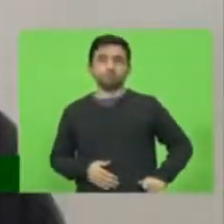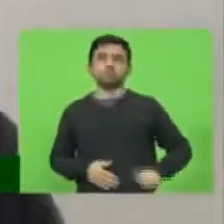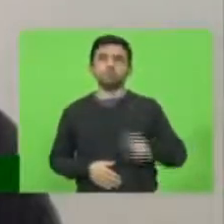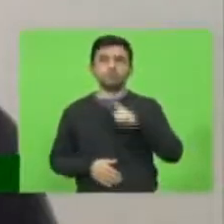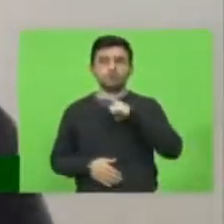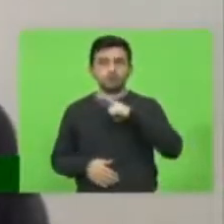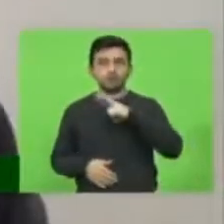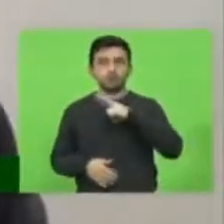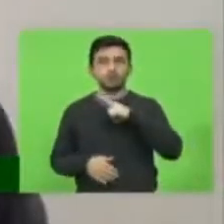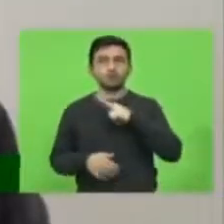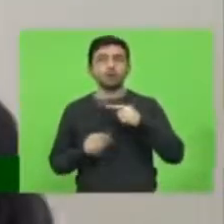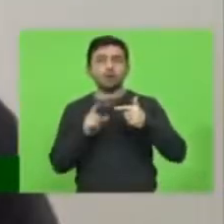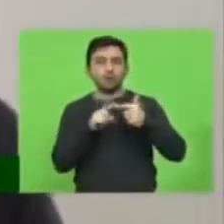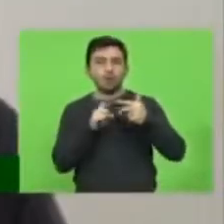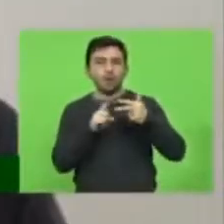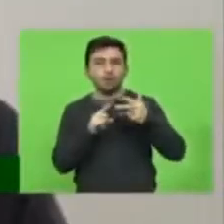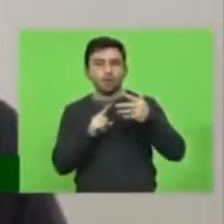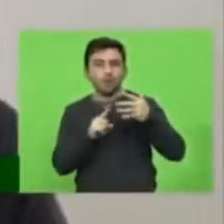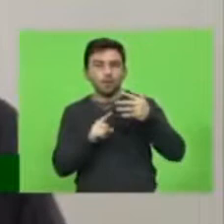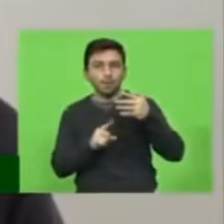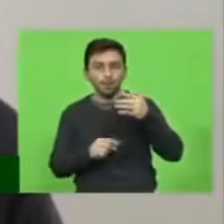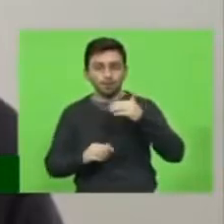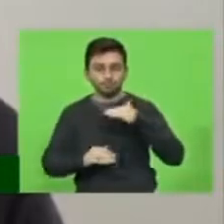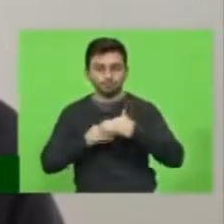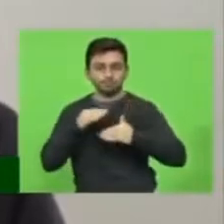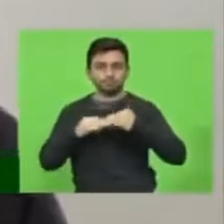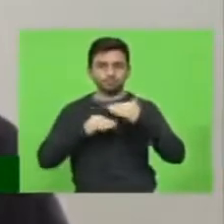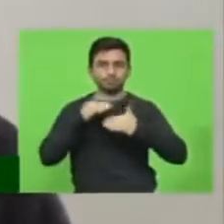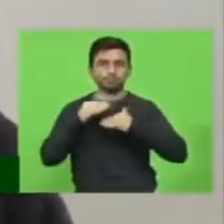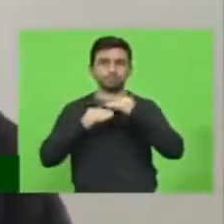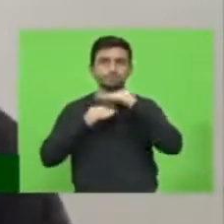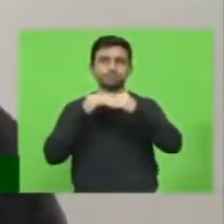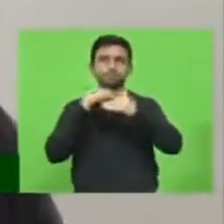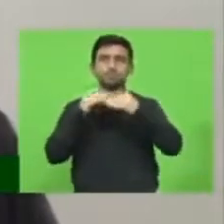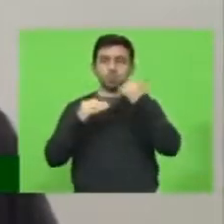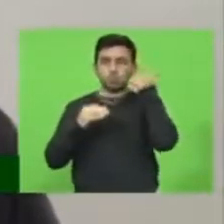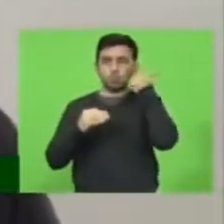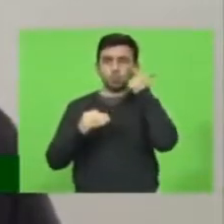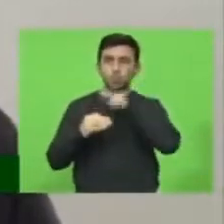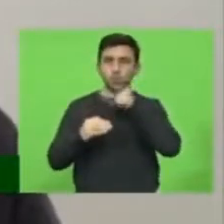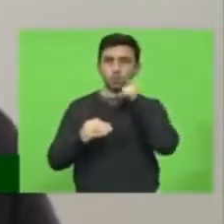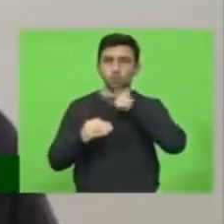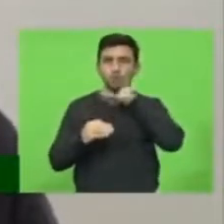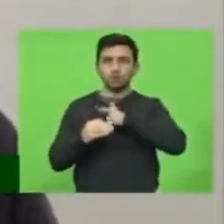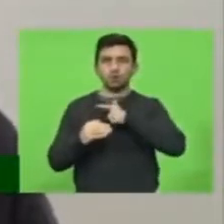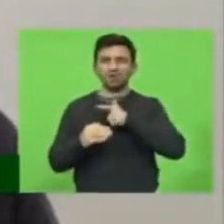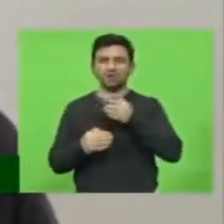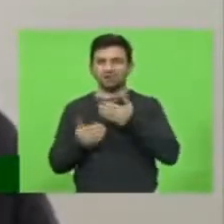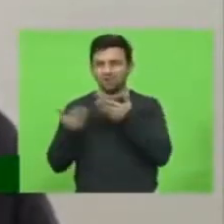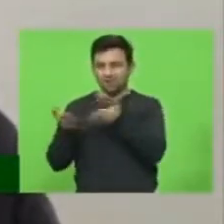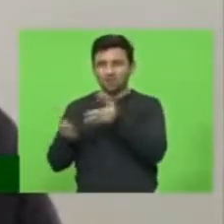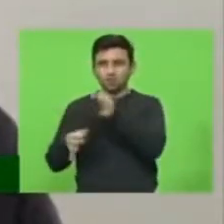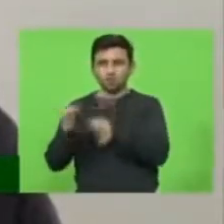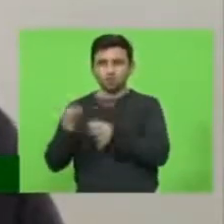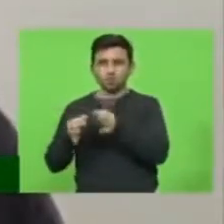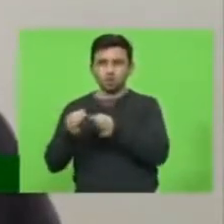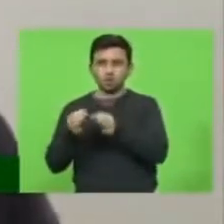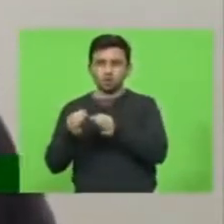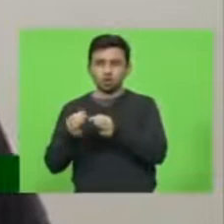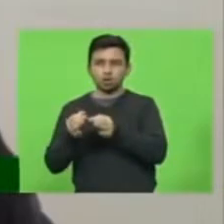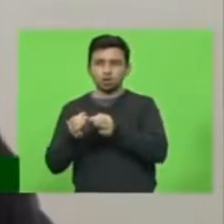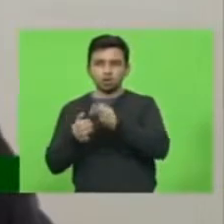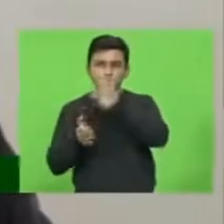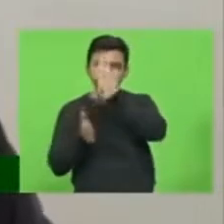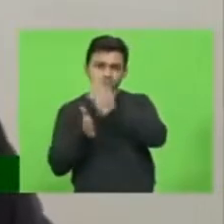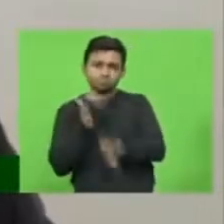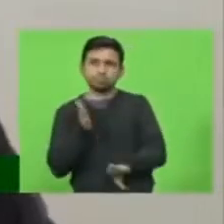todos os passos para atender a sua eficácia, e o judiciário derruba ela, olha,